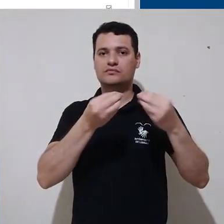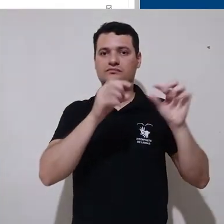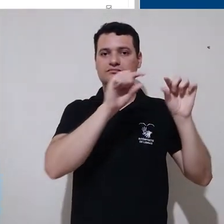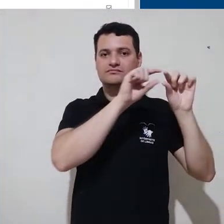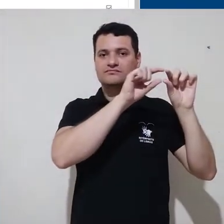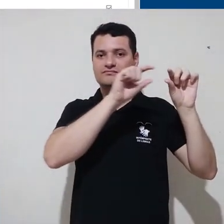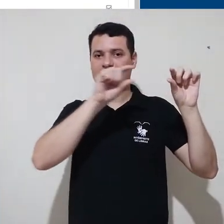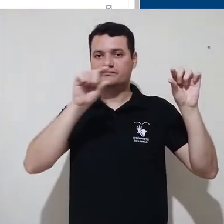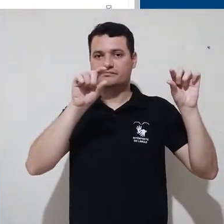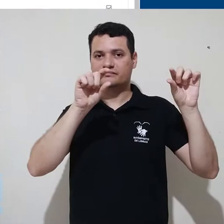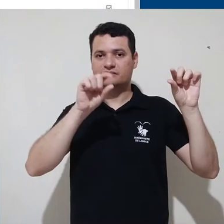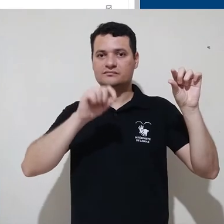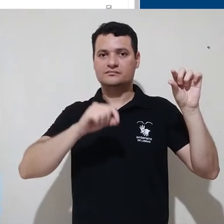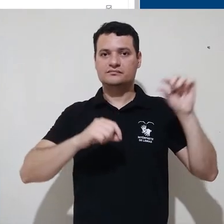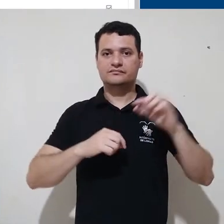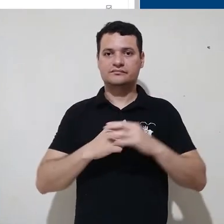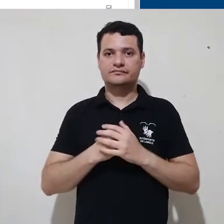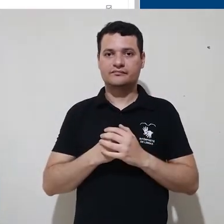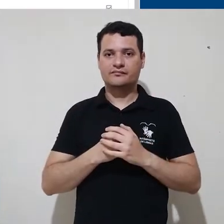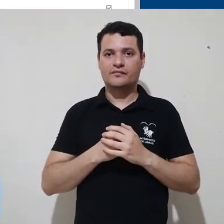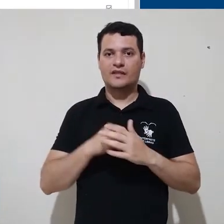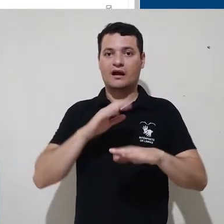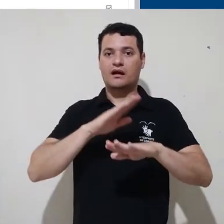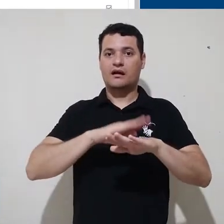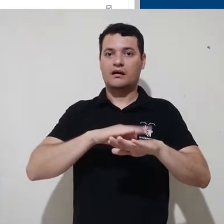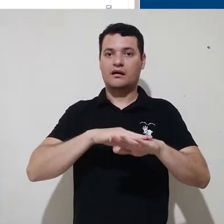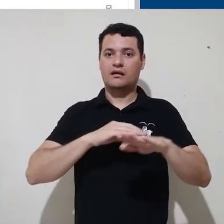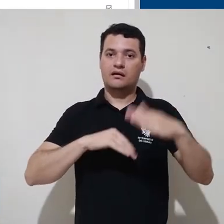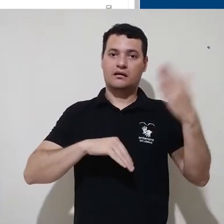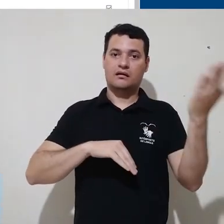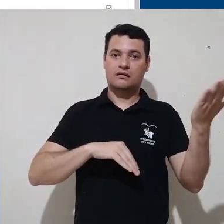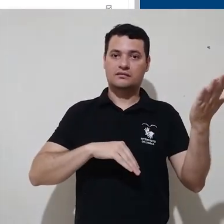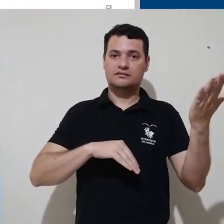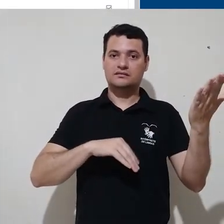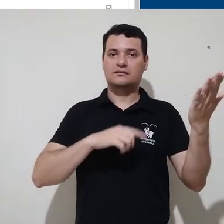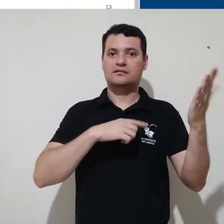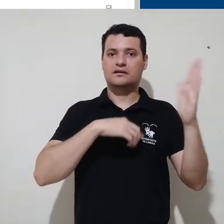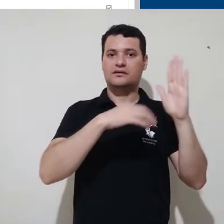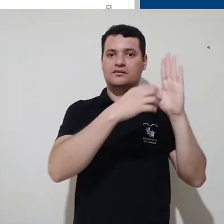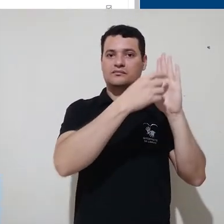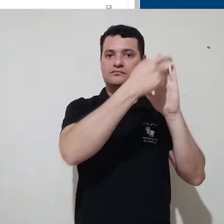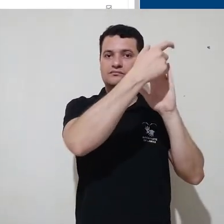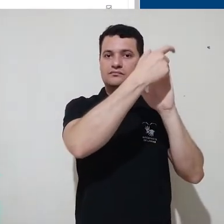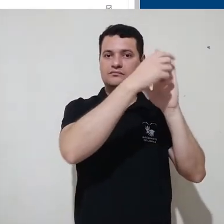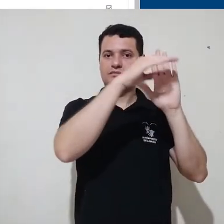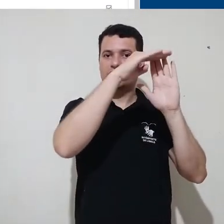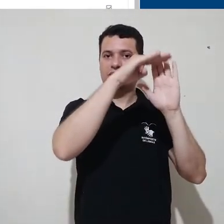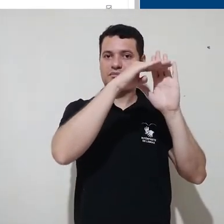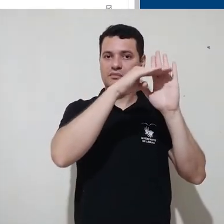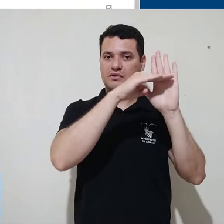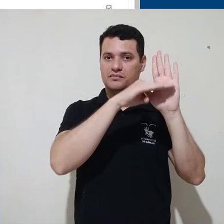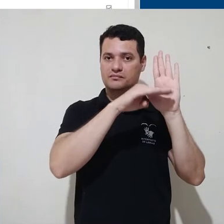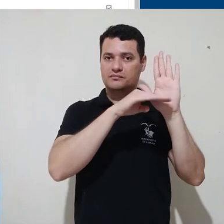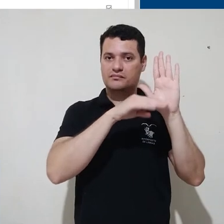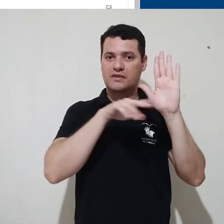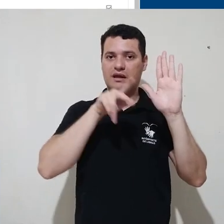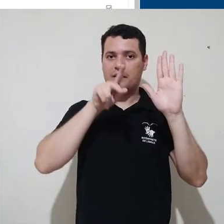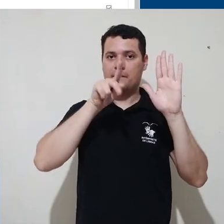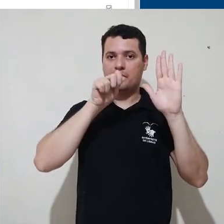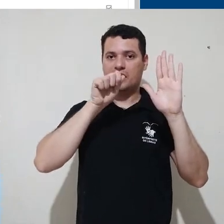nós acessarmos esse curso, disciplina. À esquerda, existe um painel de